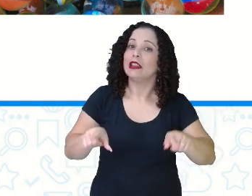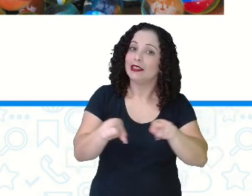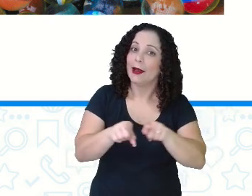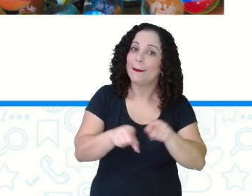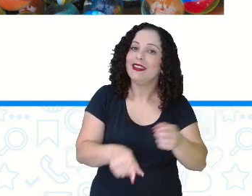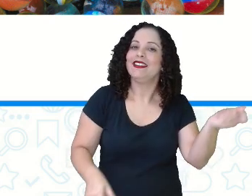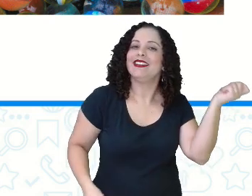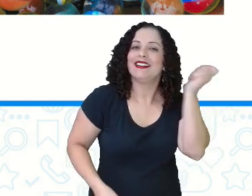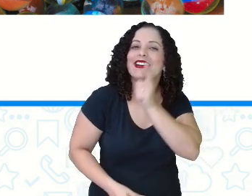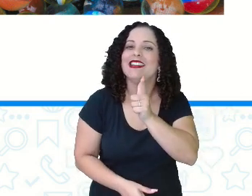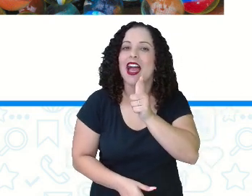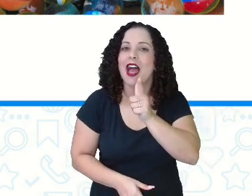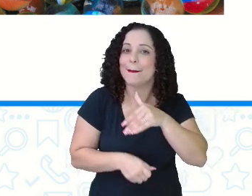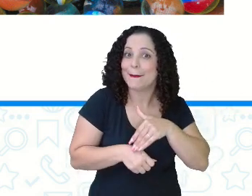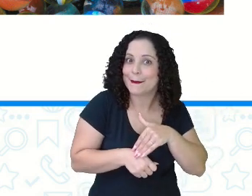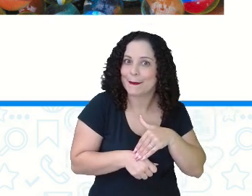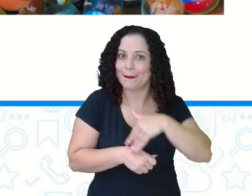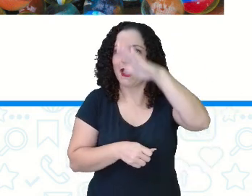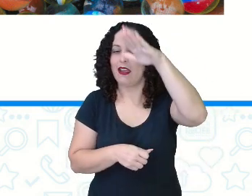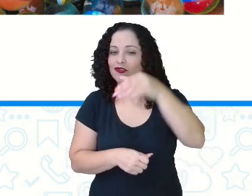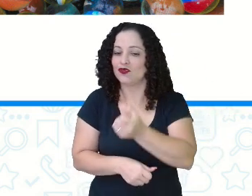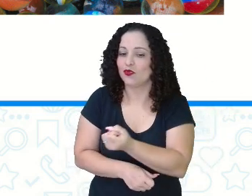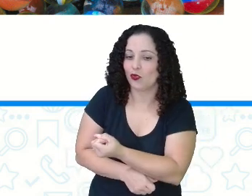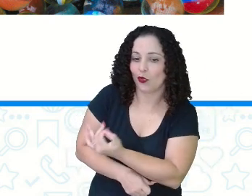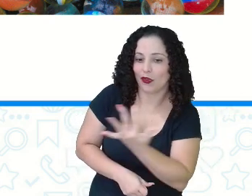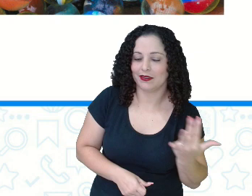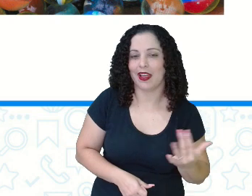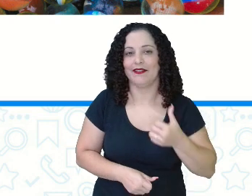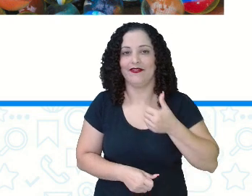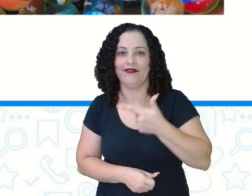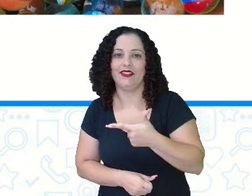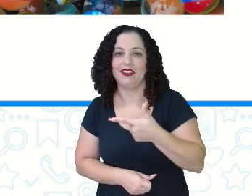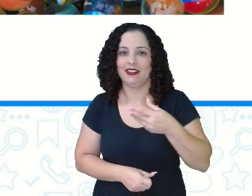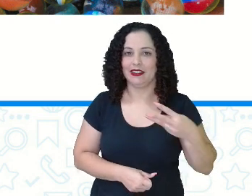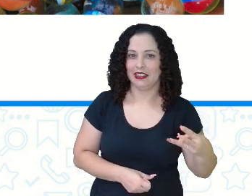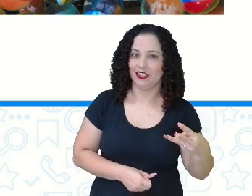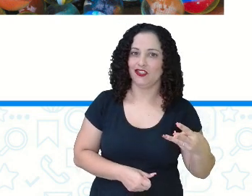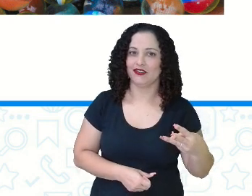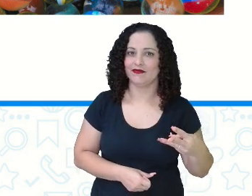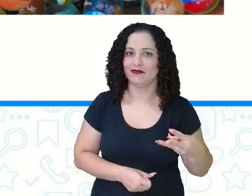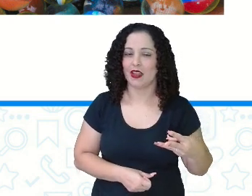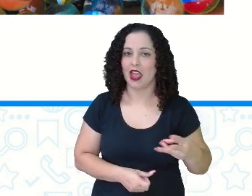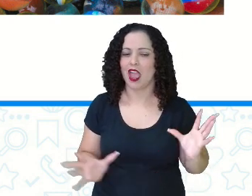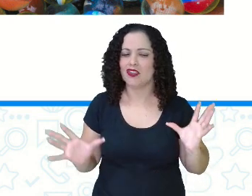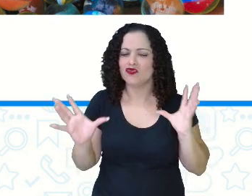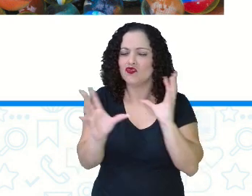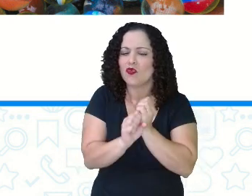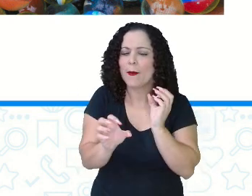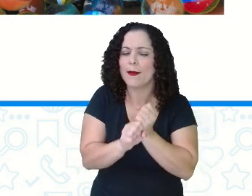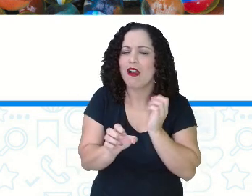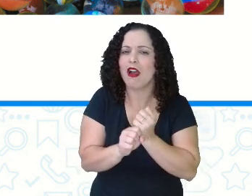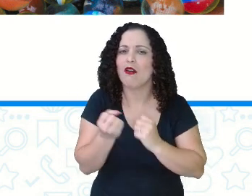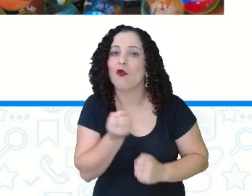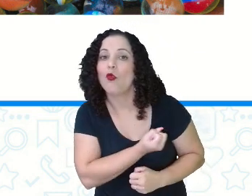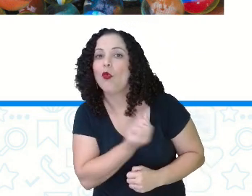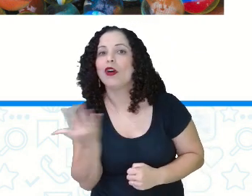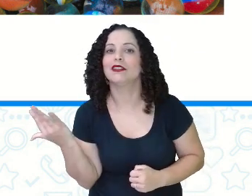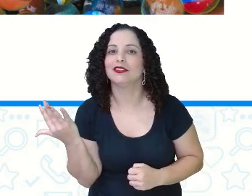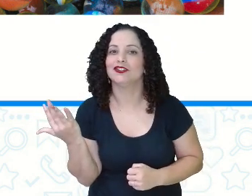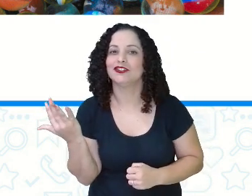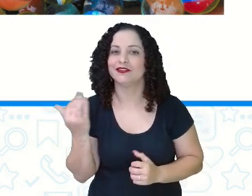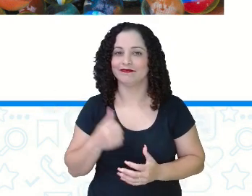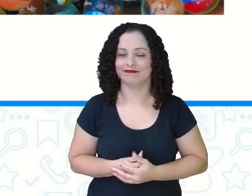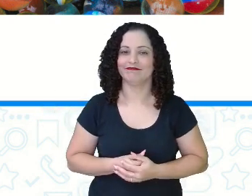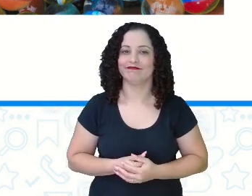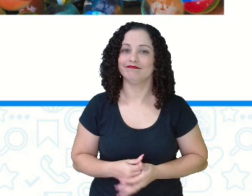mais. Ganhou mais 23 de seu primo. Com quantas bolas de gude Lucas ficou? Responde aí